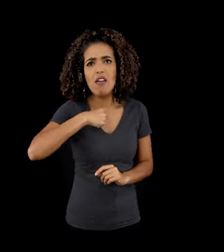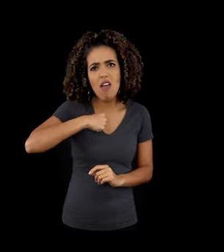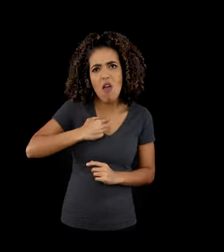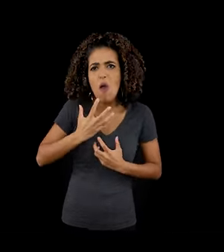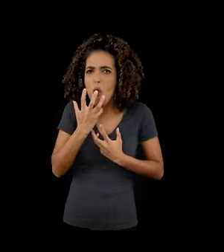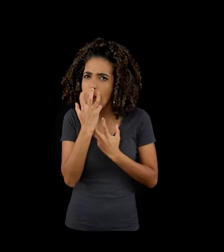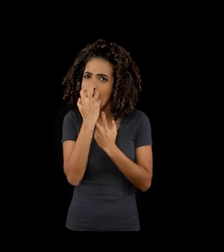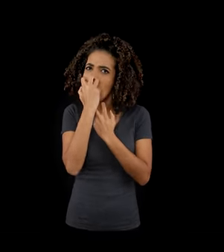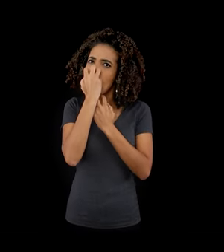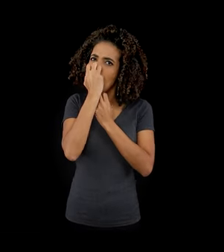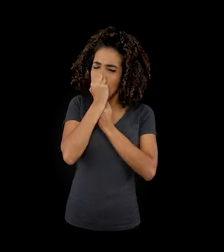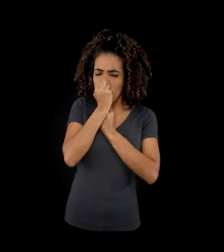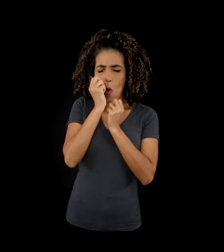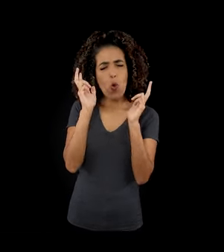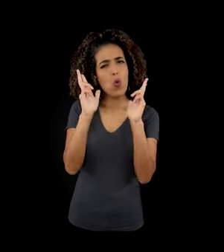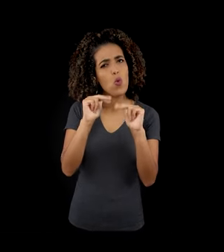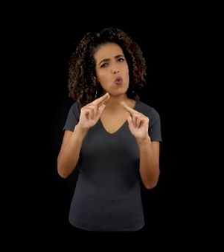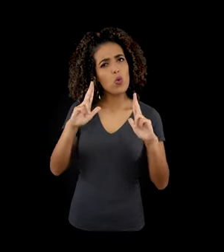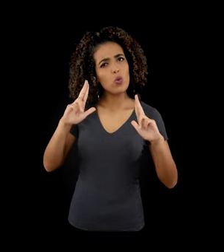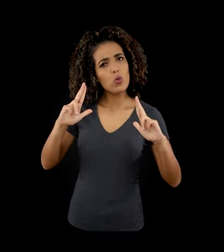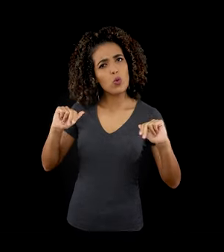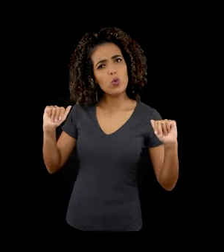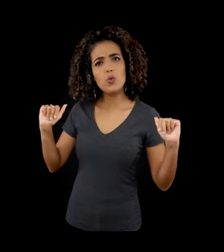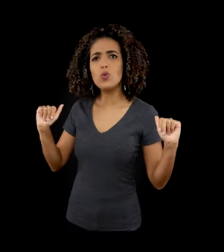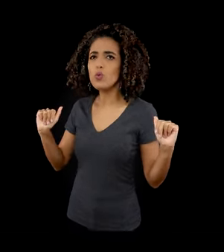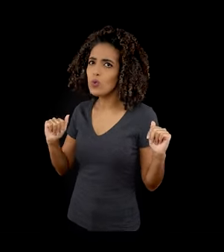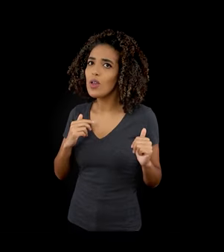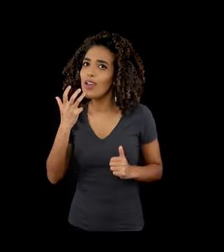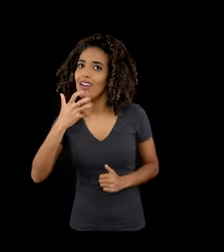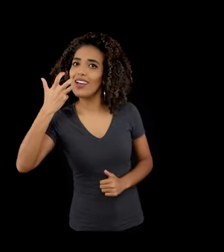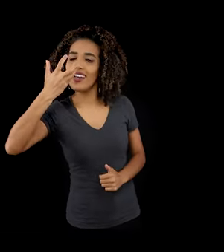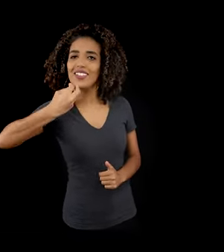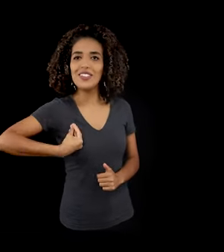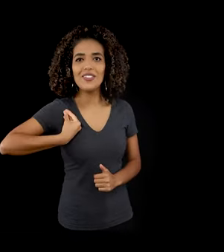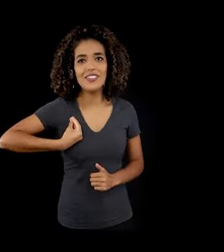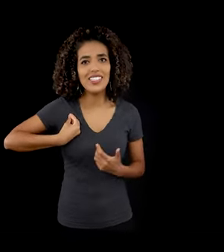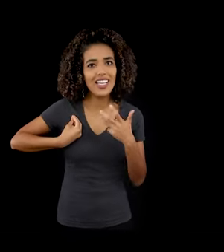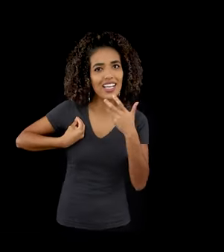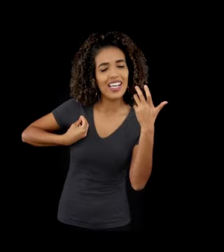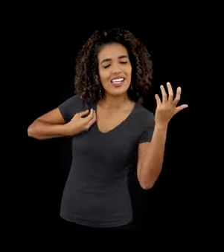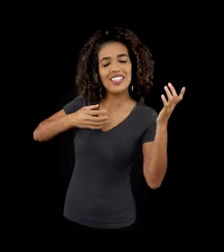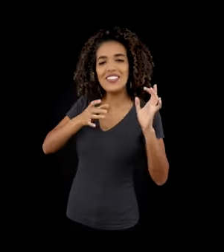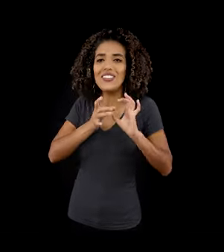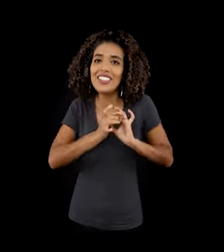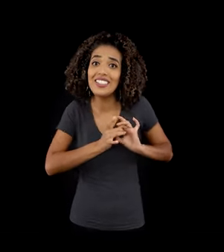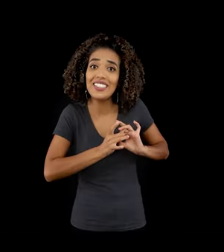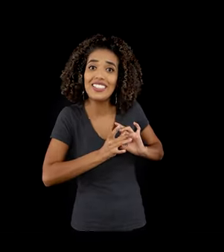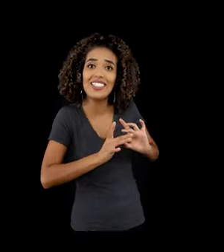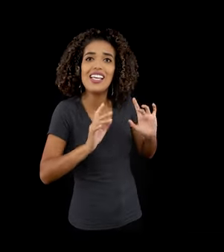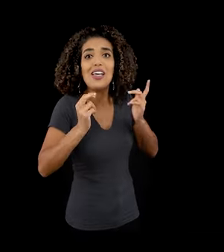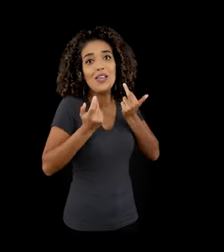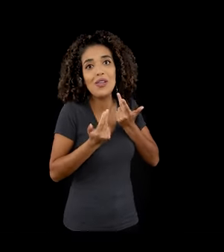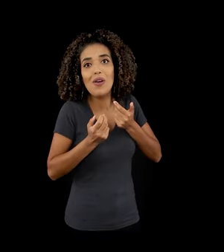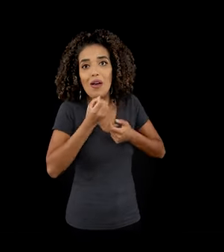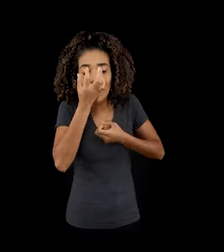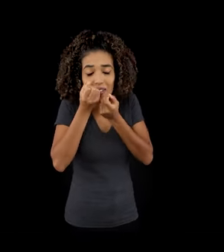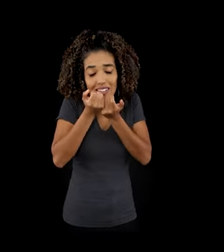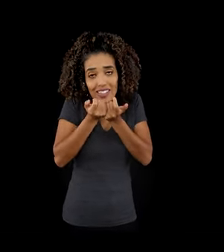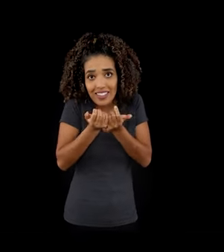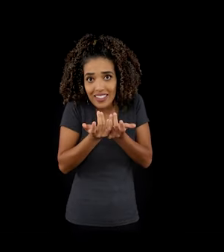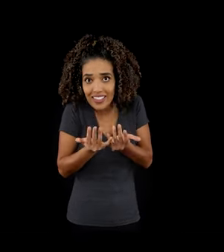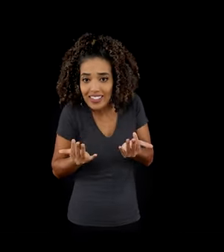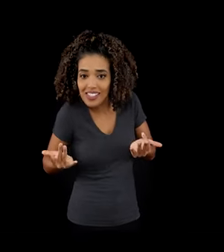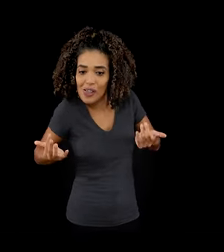não calarei jamais. Canto a vida, eu canto a liberdade, como os